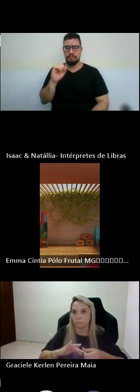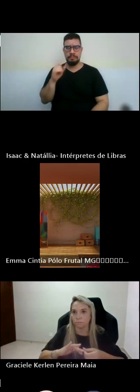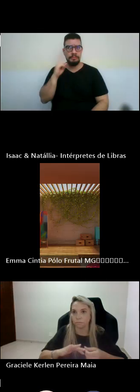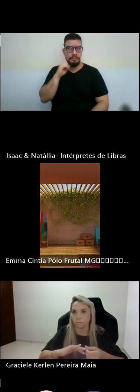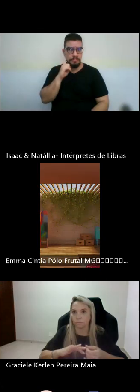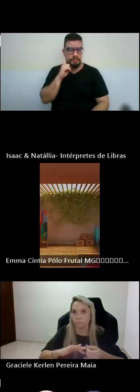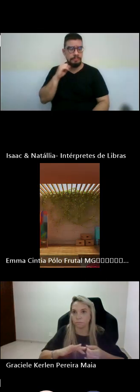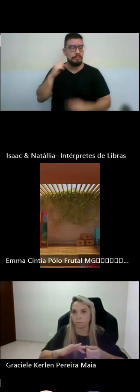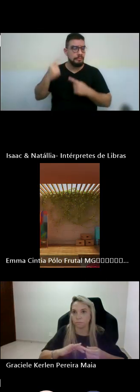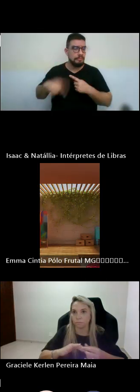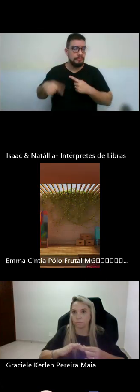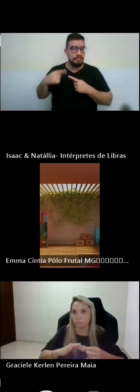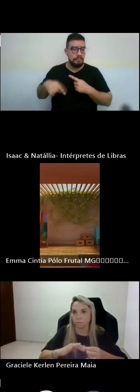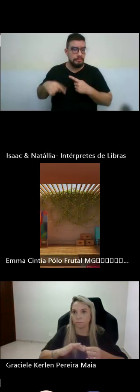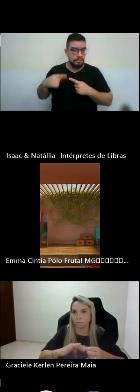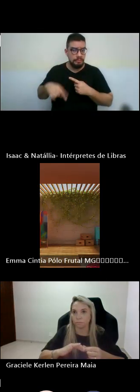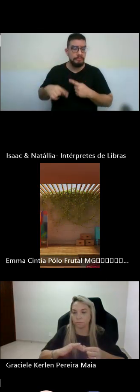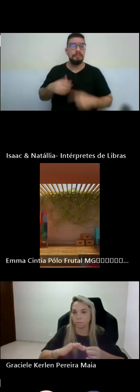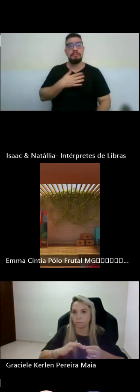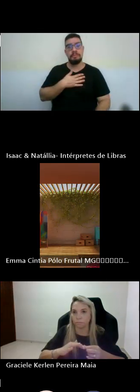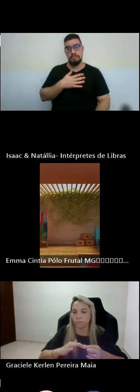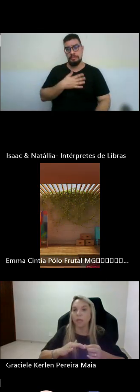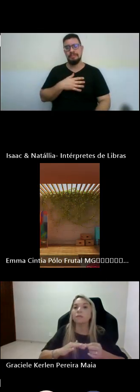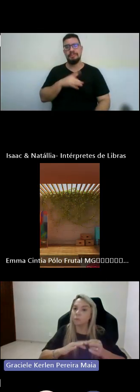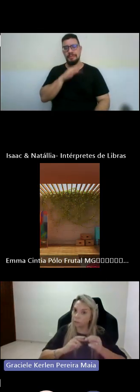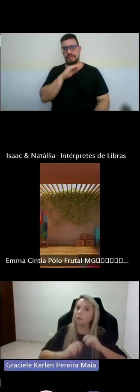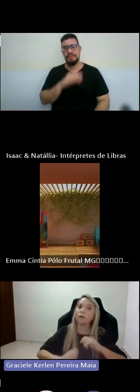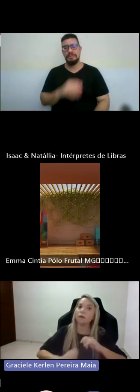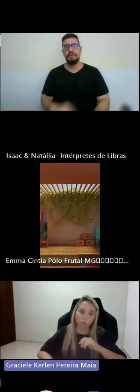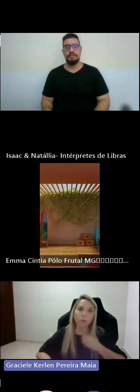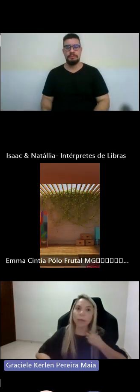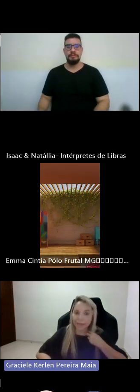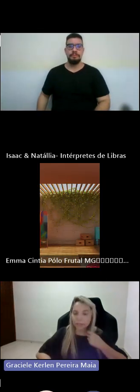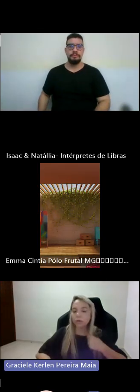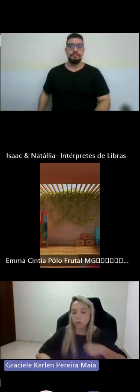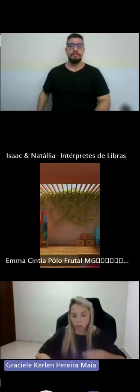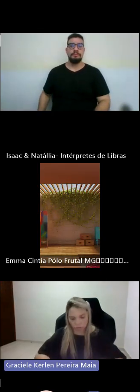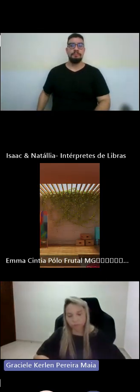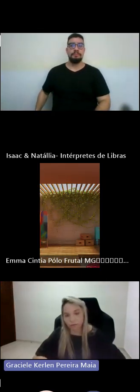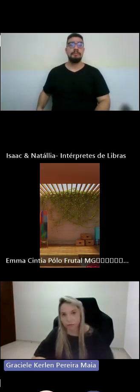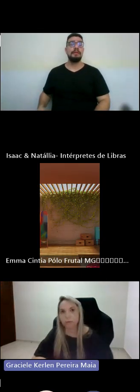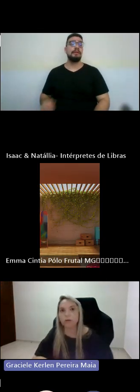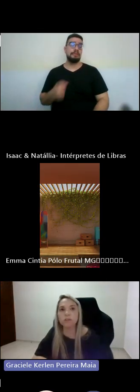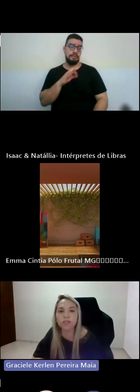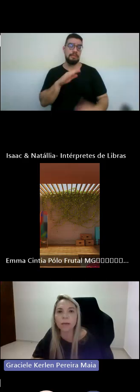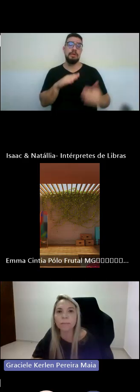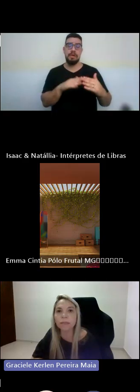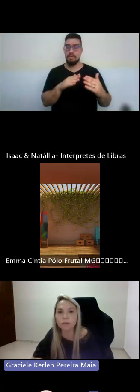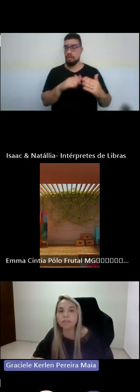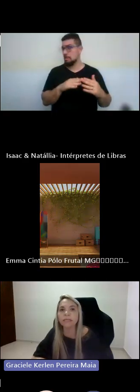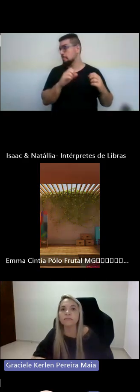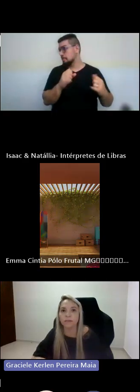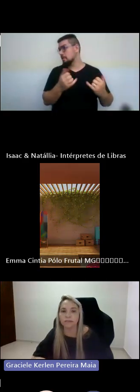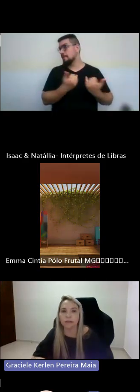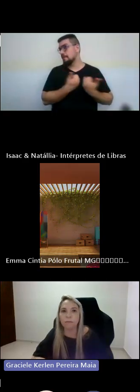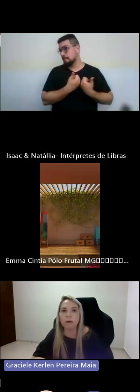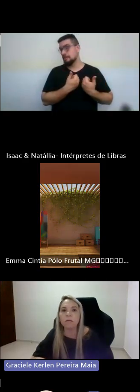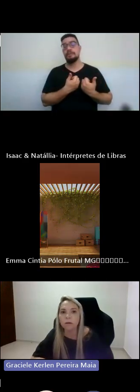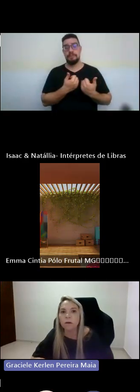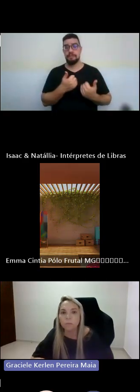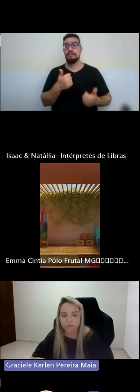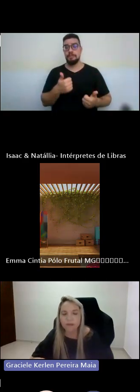a travar o som para mim, aí já fica ruim, né? Sim, compromete, eu concordo com você. Pode me chamar todas as